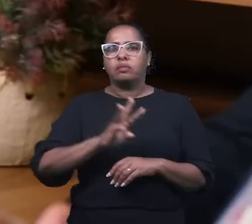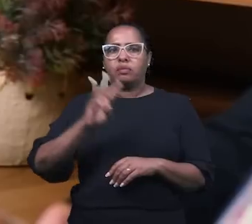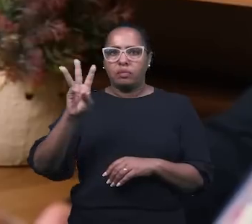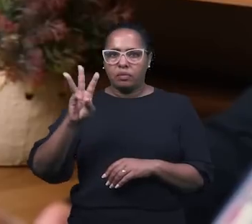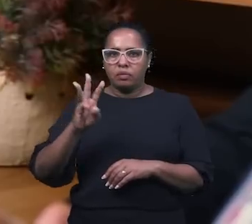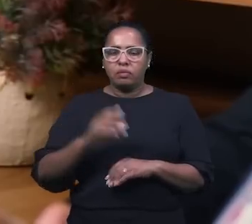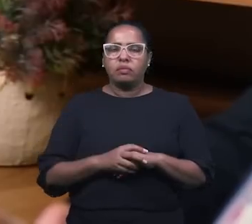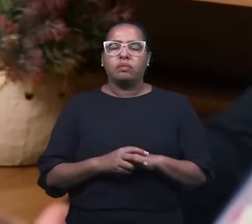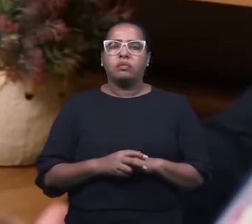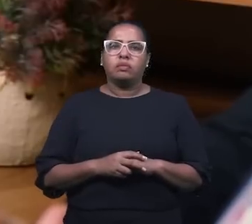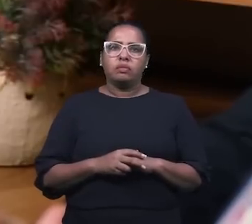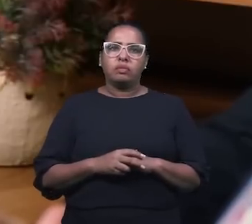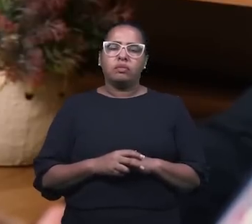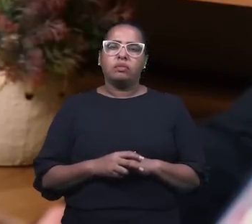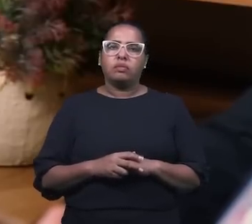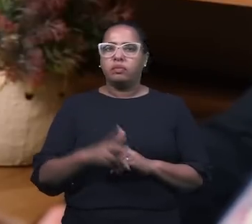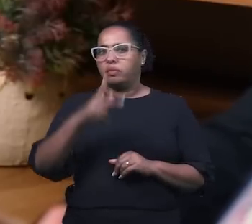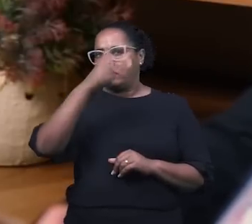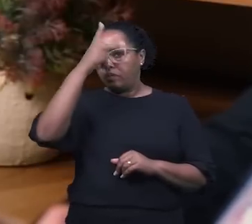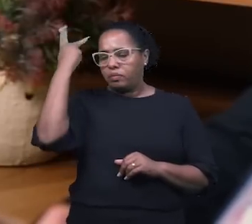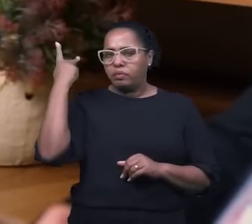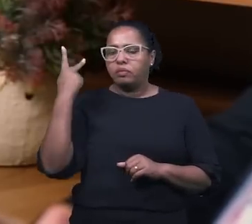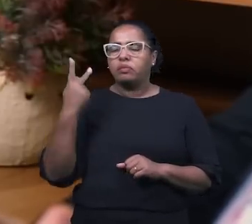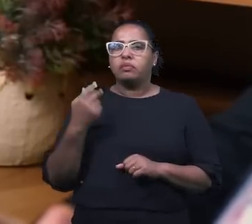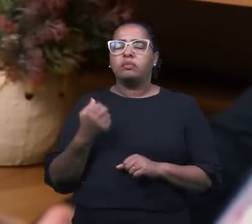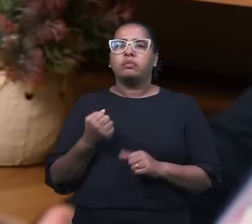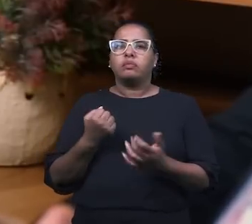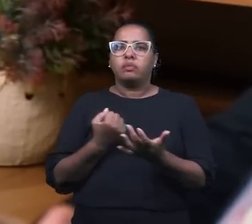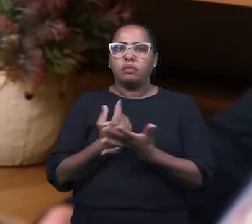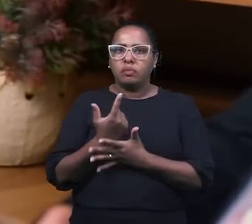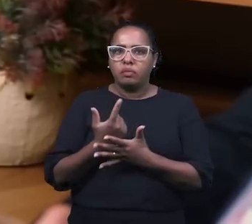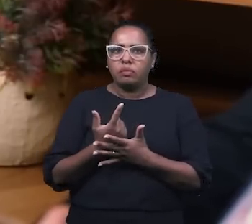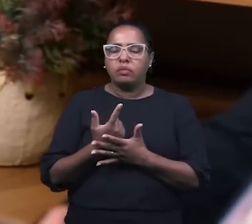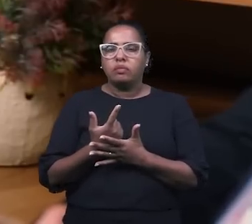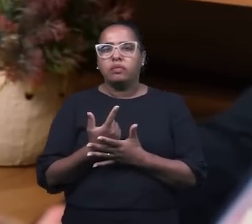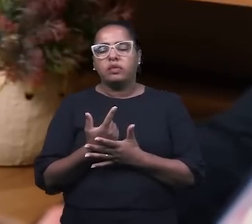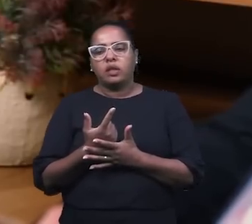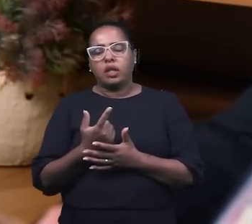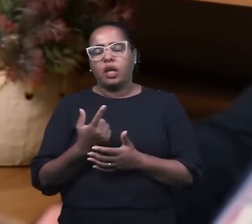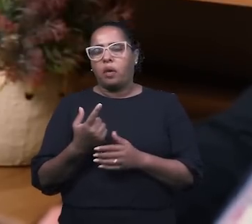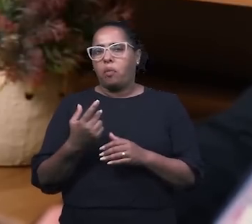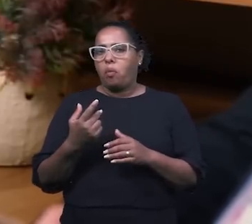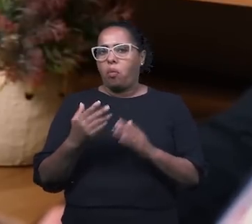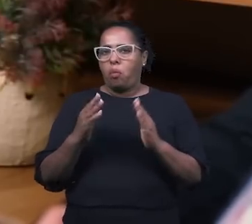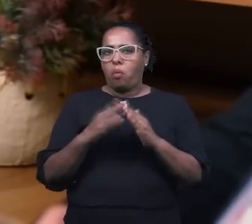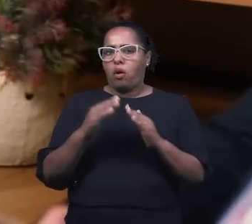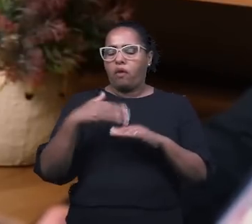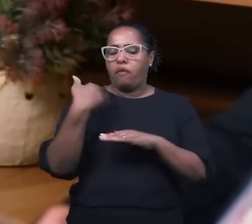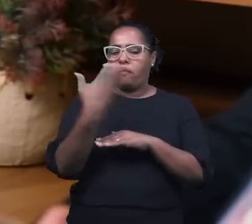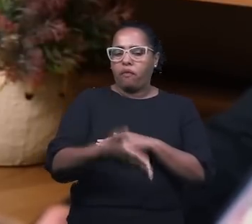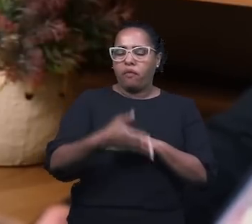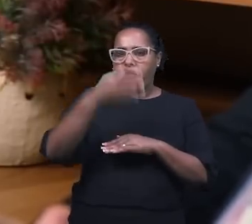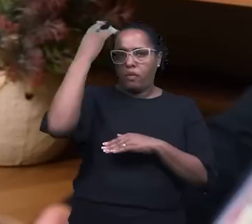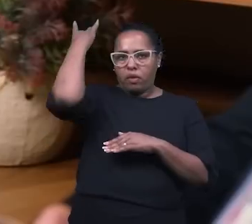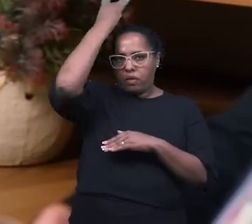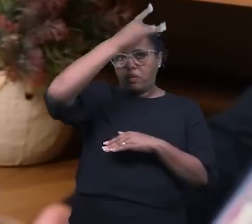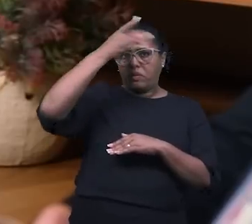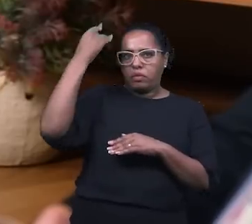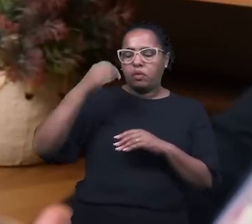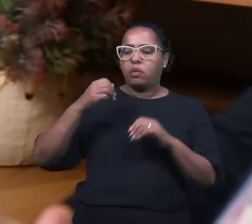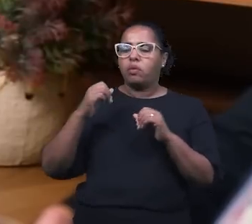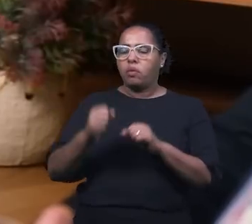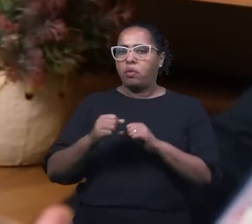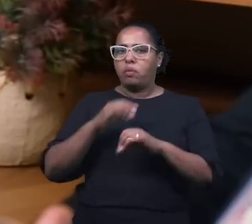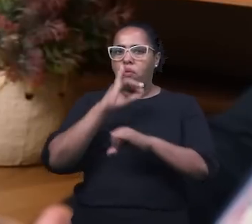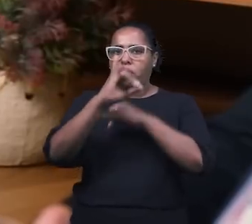né? E lá a pessoa pode adquirir, quem não for do Espírito Santo pode adquirir na